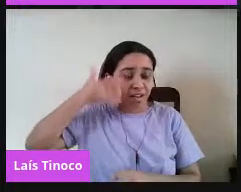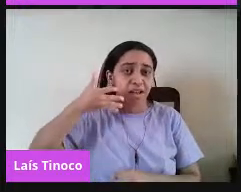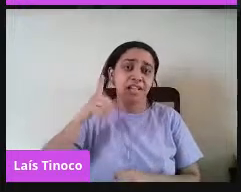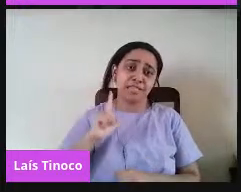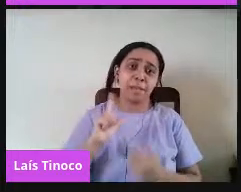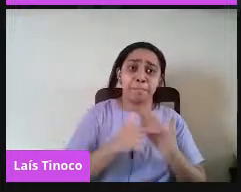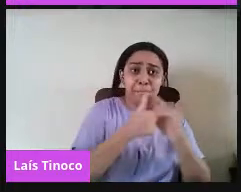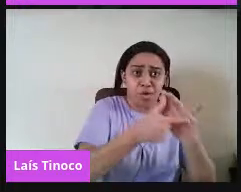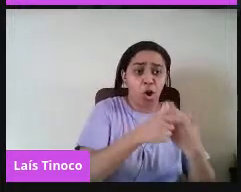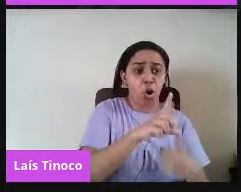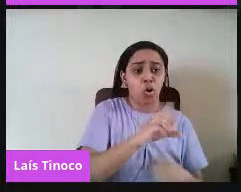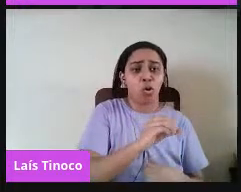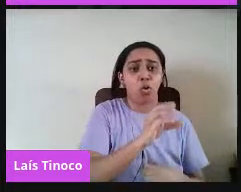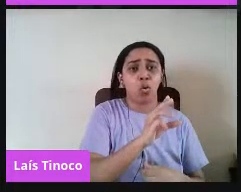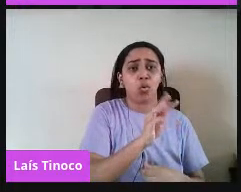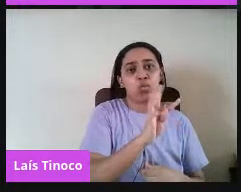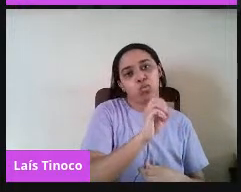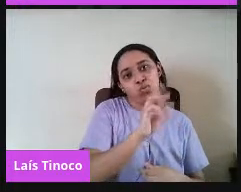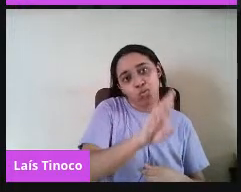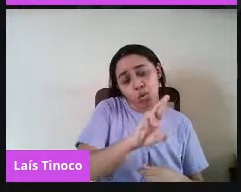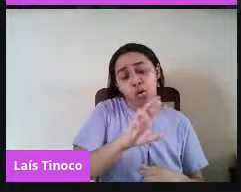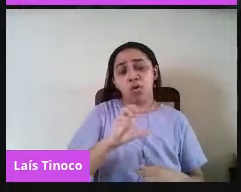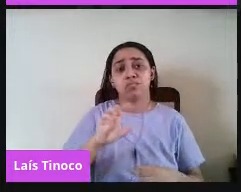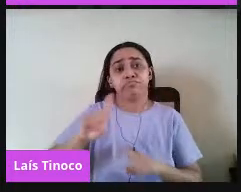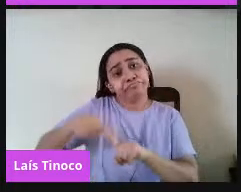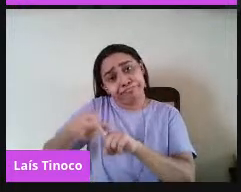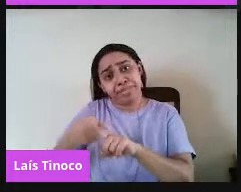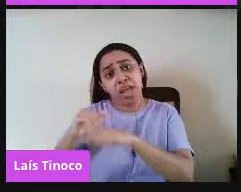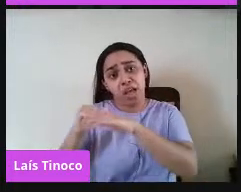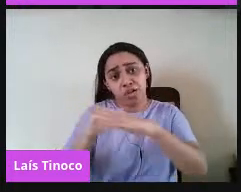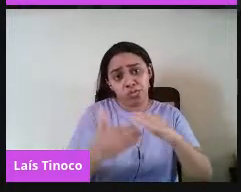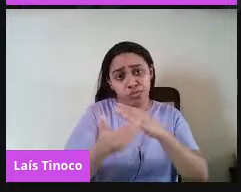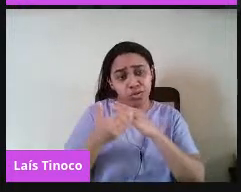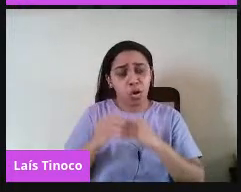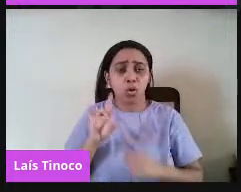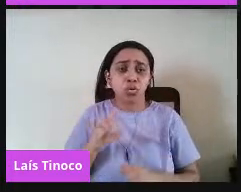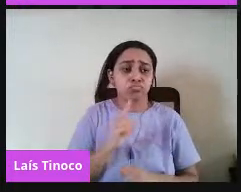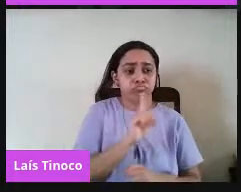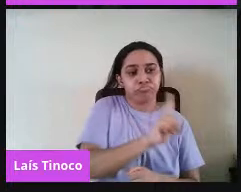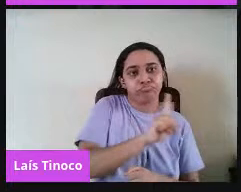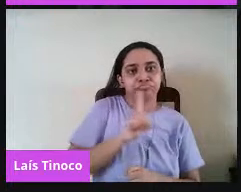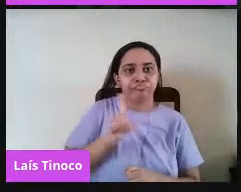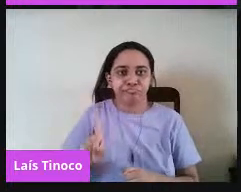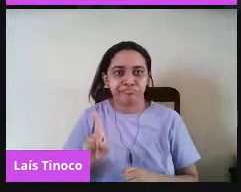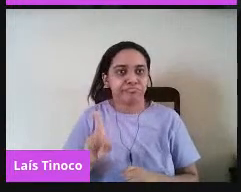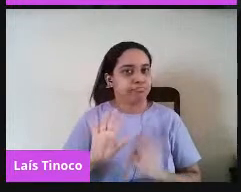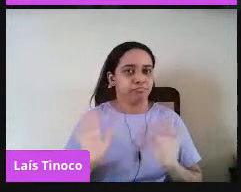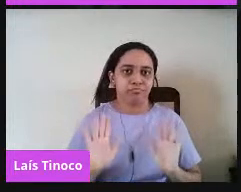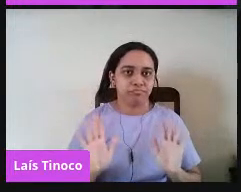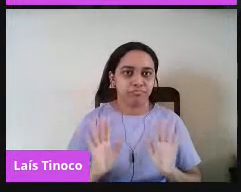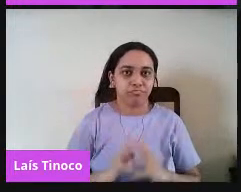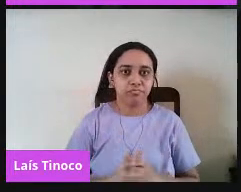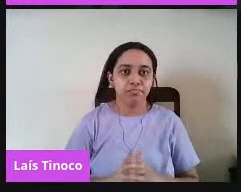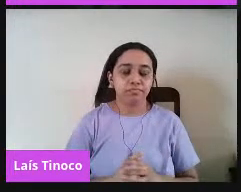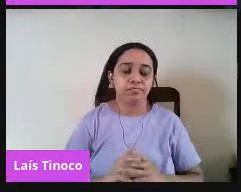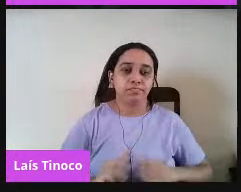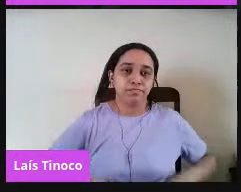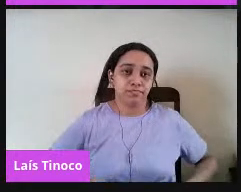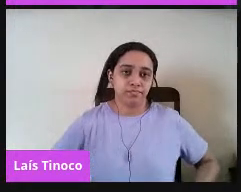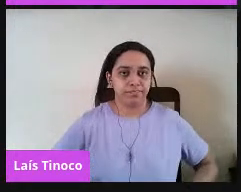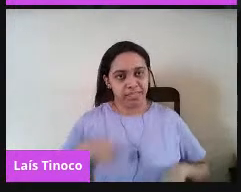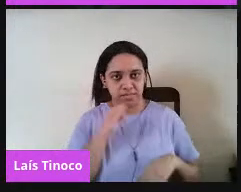com o papel de locutor enunciador, ou só um ou só o outro. E aí eu vou mostrar aqui esse